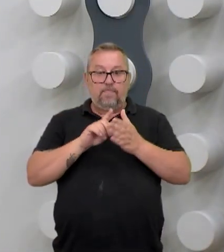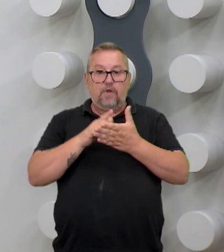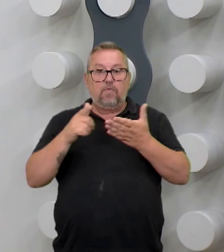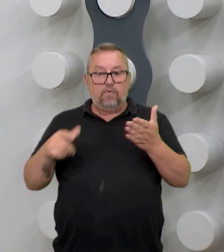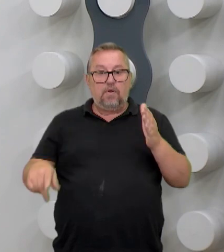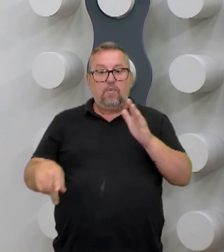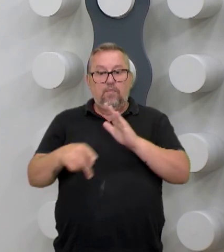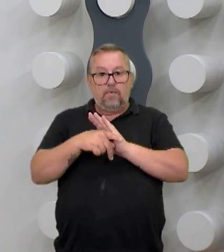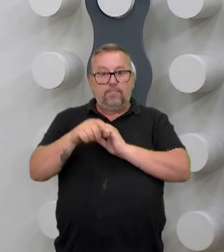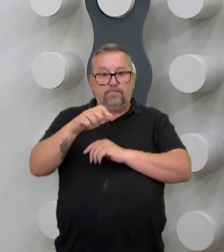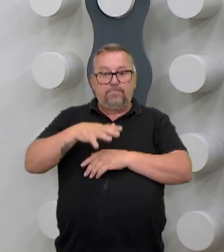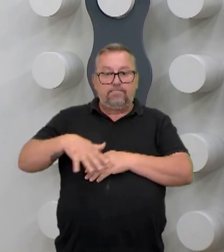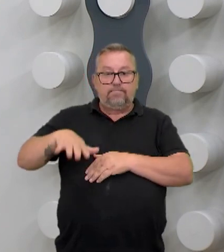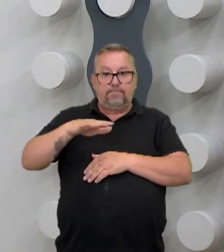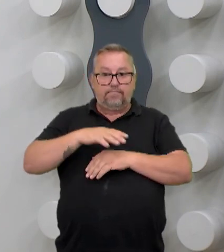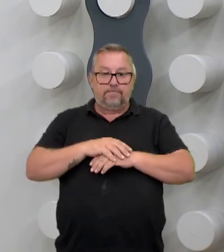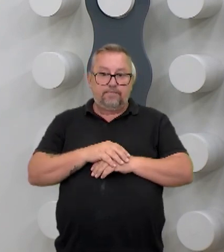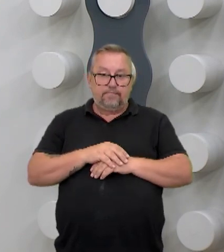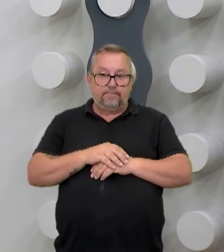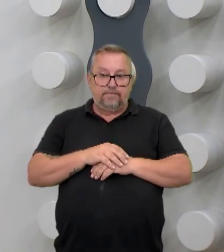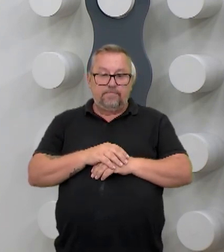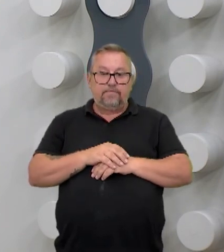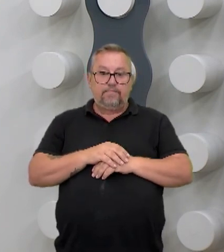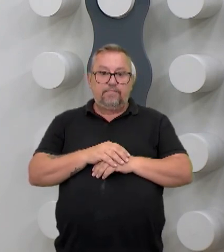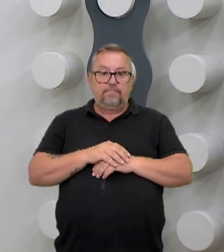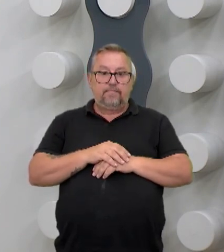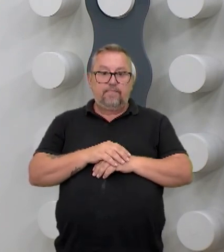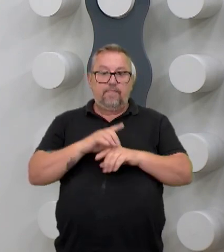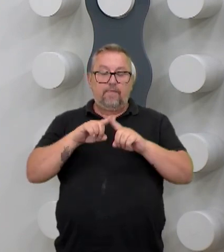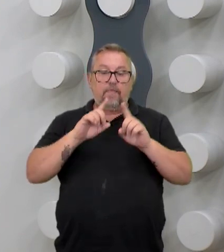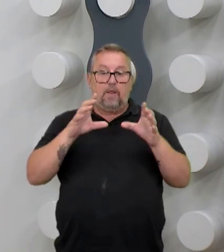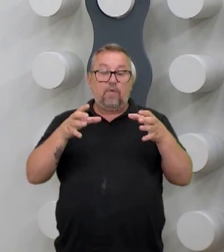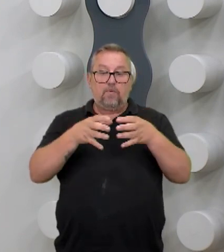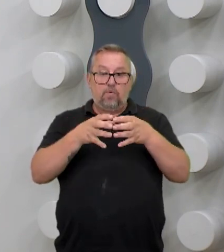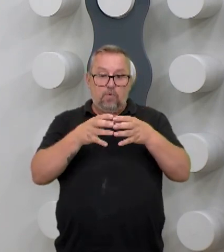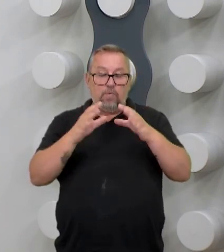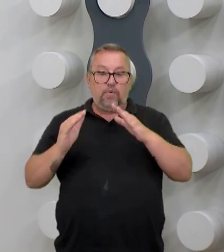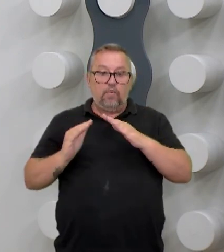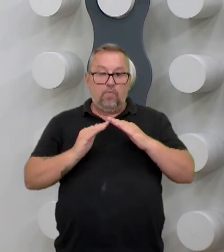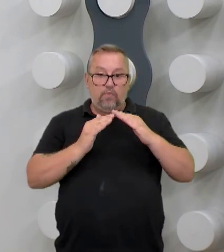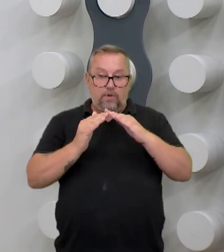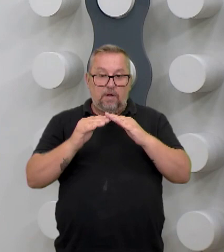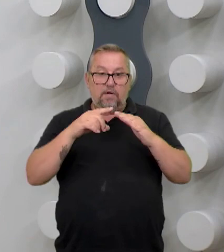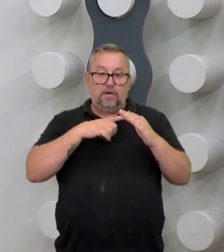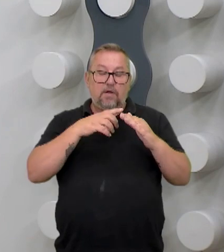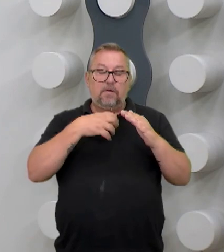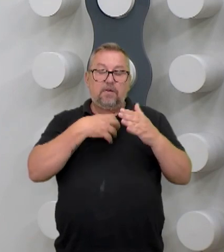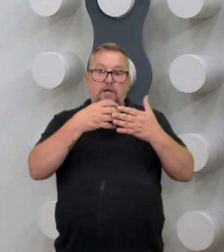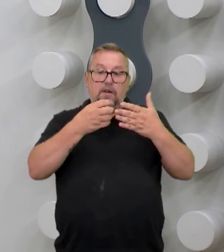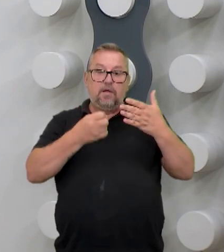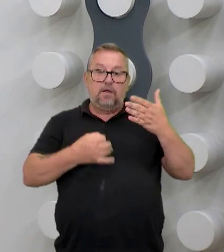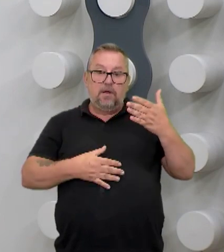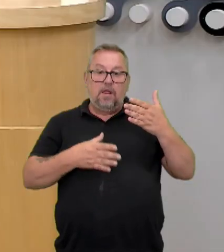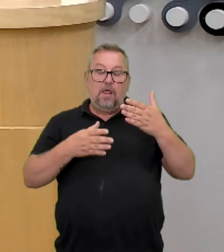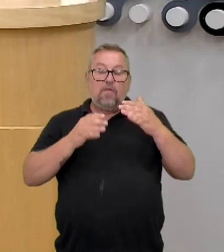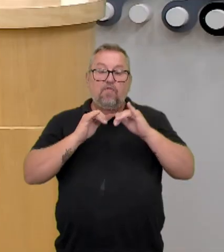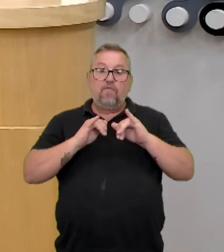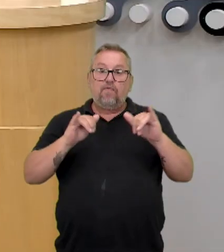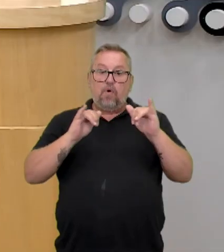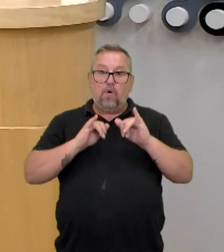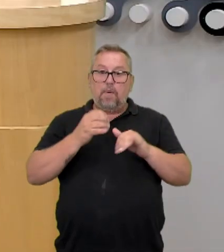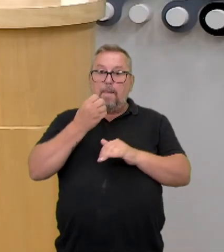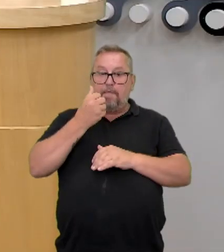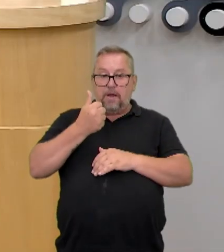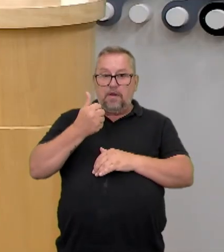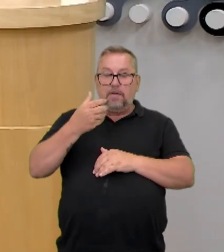mesmo ali o tipo de assunto como o comunitário né? O comunitário ele tem essa característica mesmo, né, de informar sempre, porque tem muita